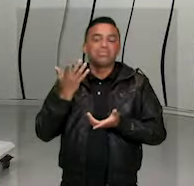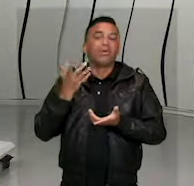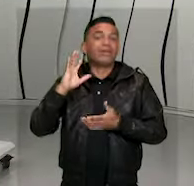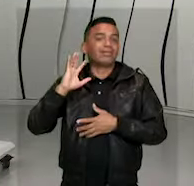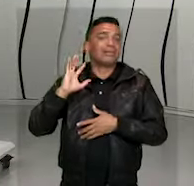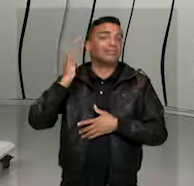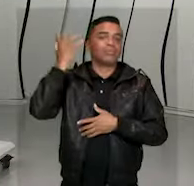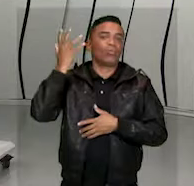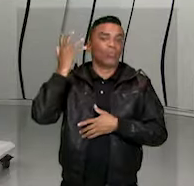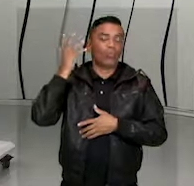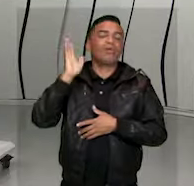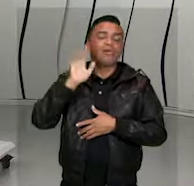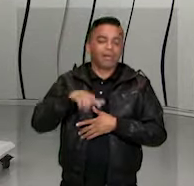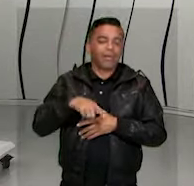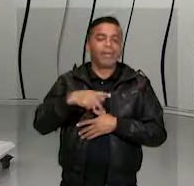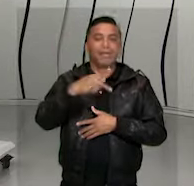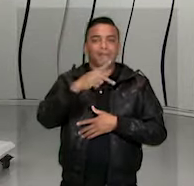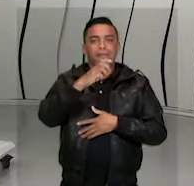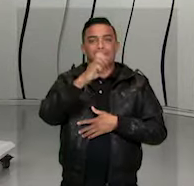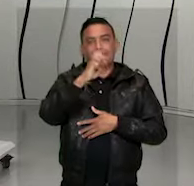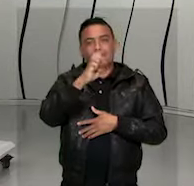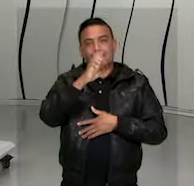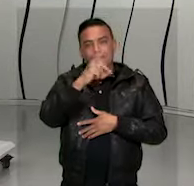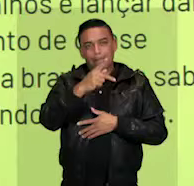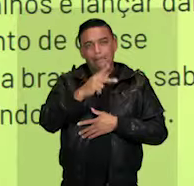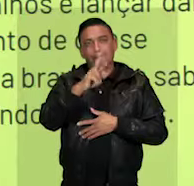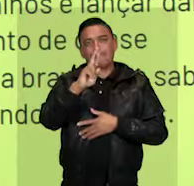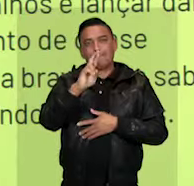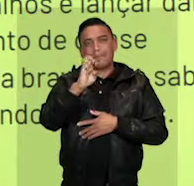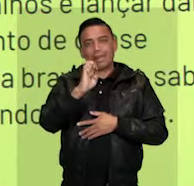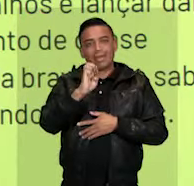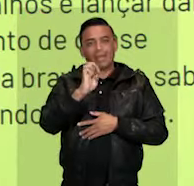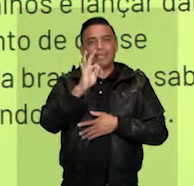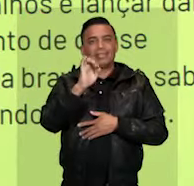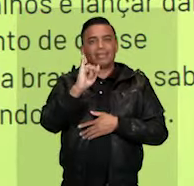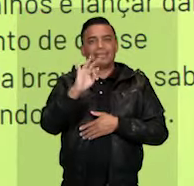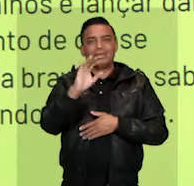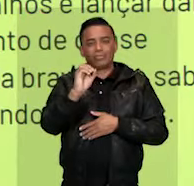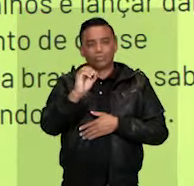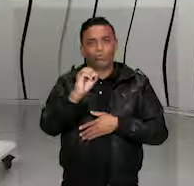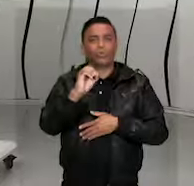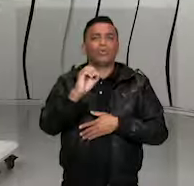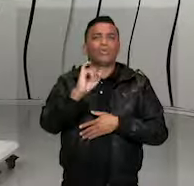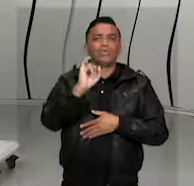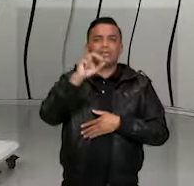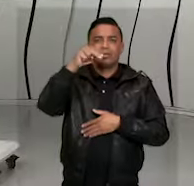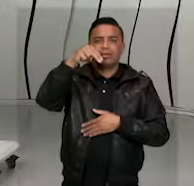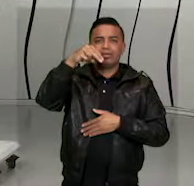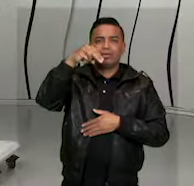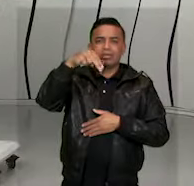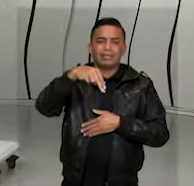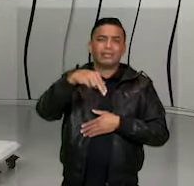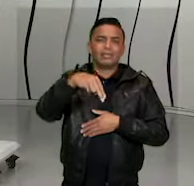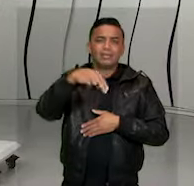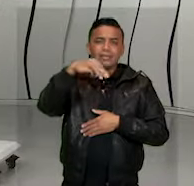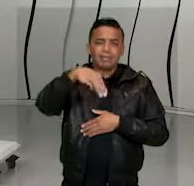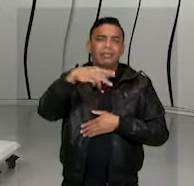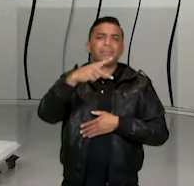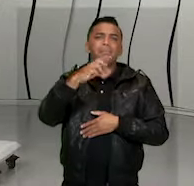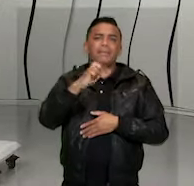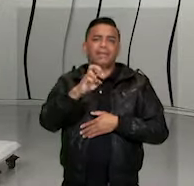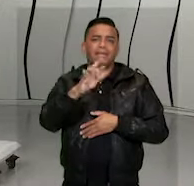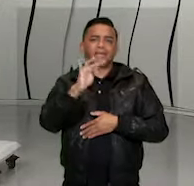Isso é que é o pretérito perfeito. Ele sempre termina, geralmente, na terceira pessoa, em U, ok? Bom.